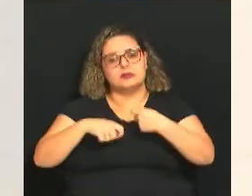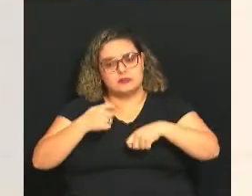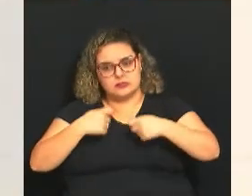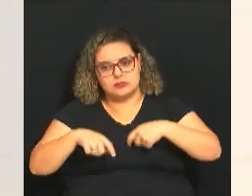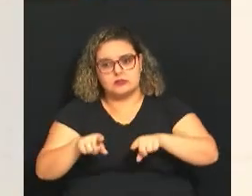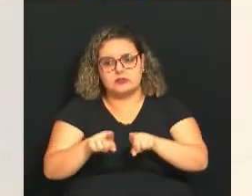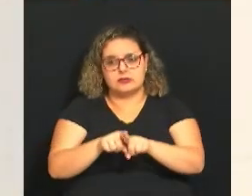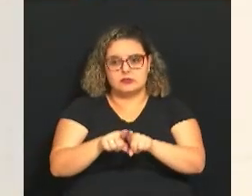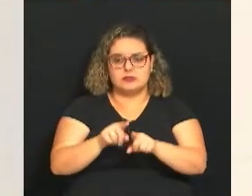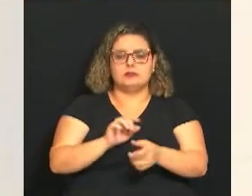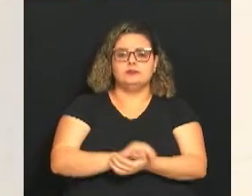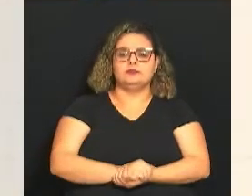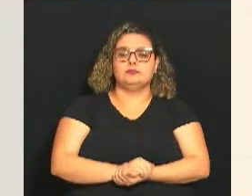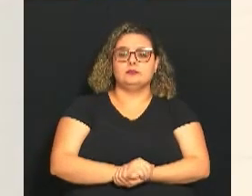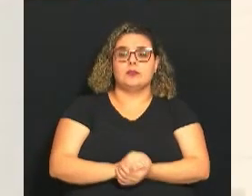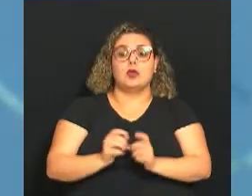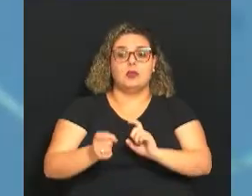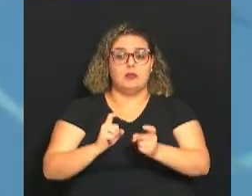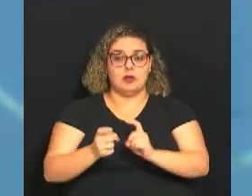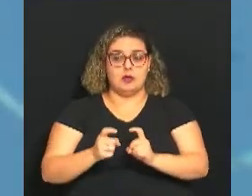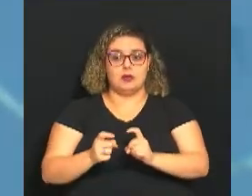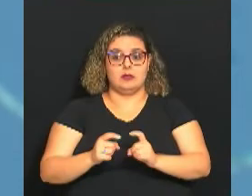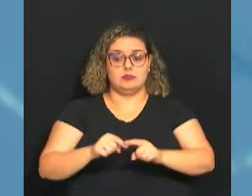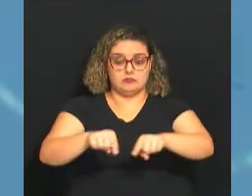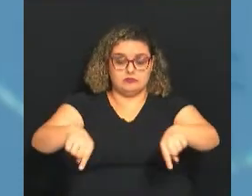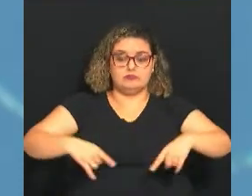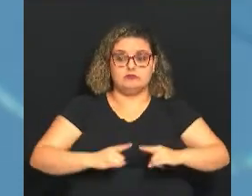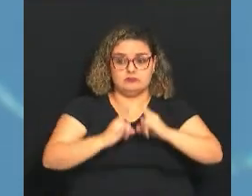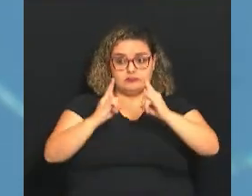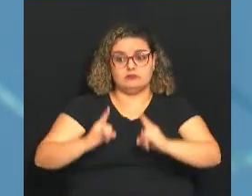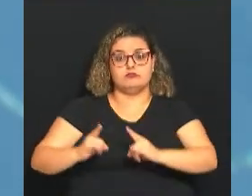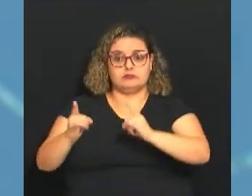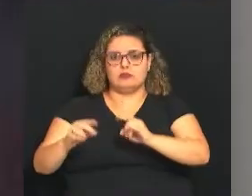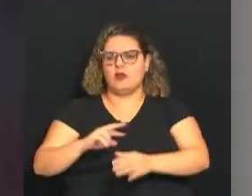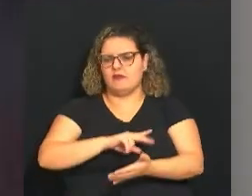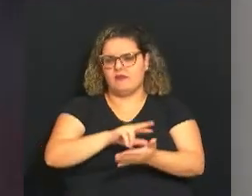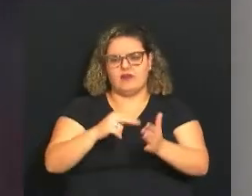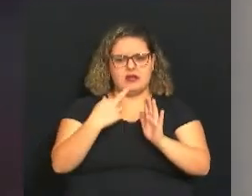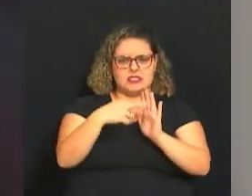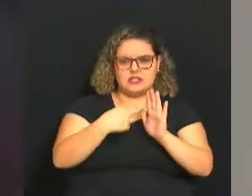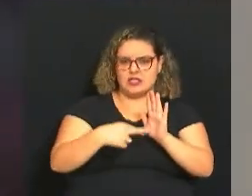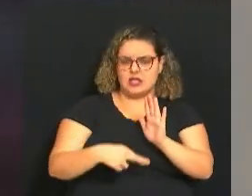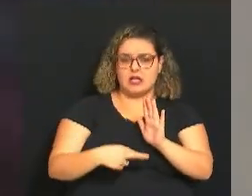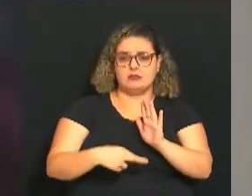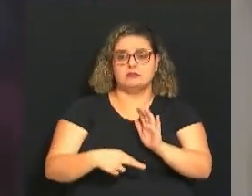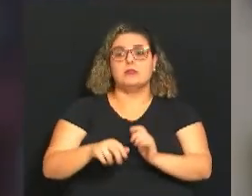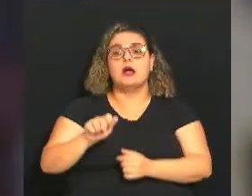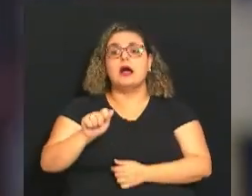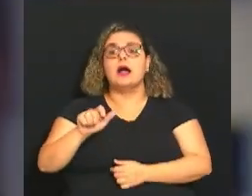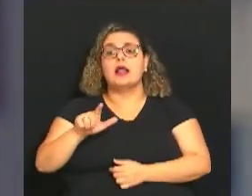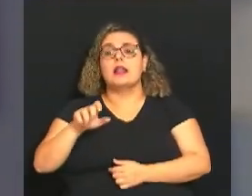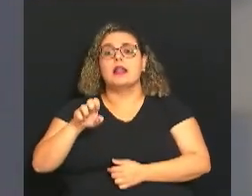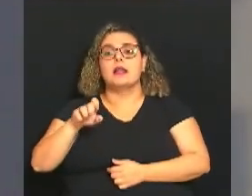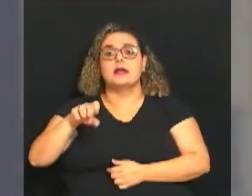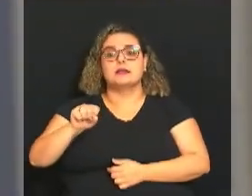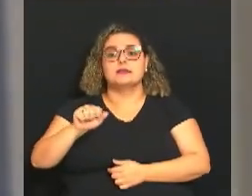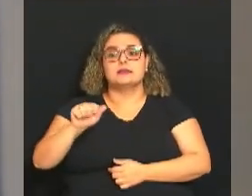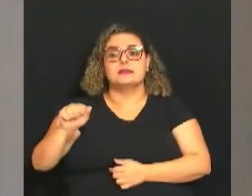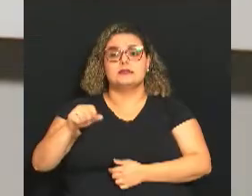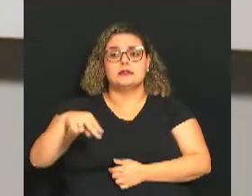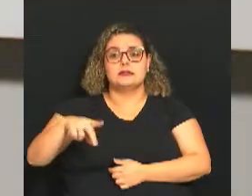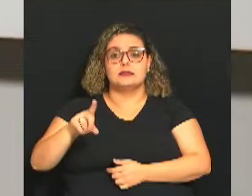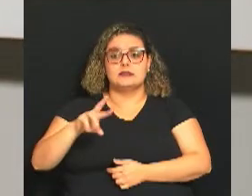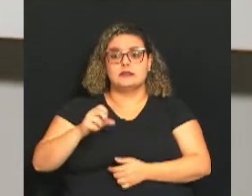Uma reunião de condomínio envolve diversas regras a serem seguidas. A Alessandra explica a diferença entre os tipos de